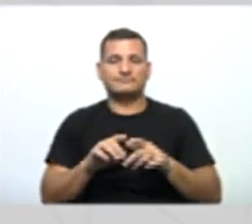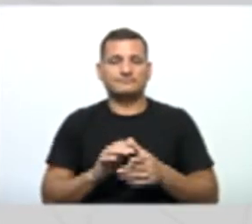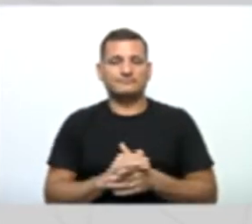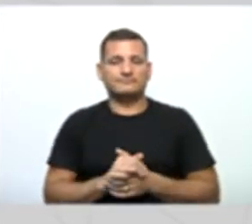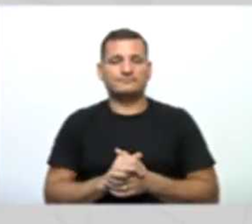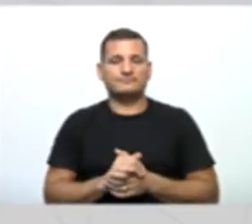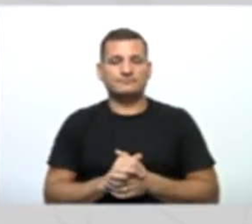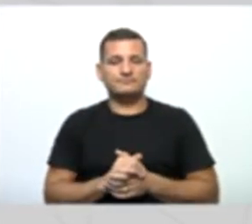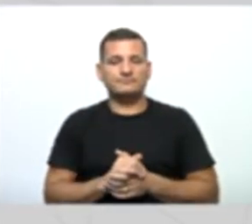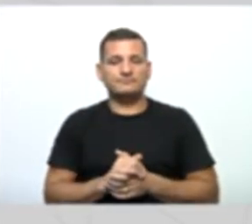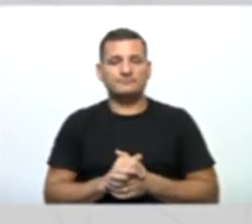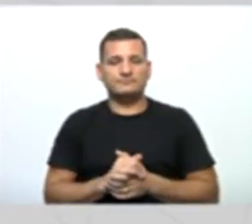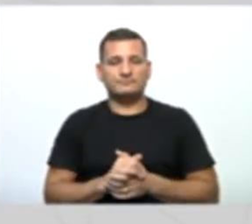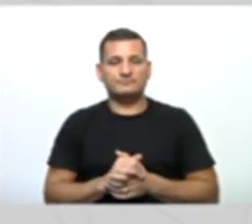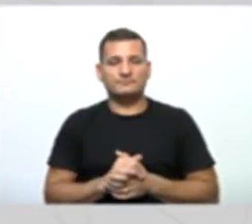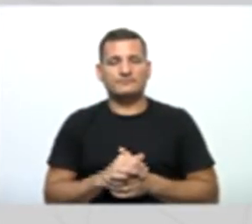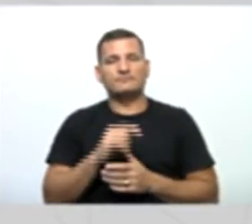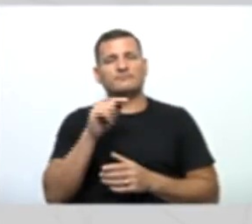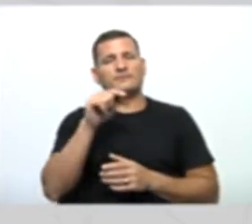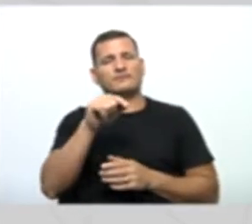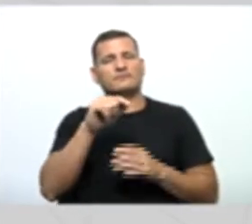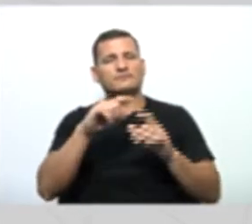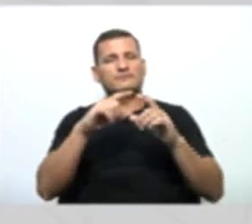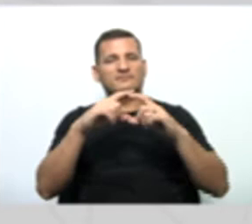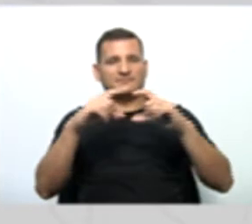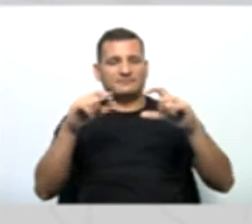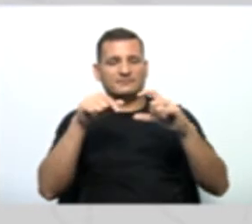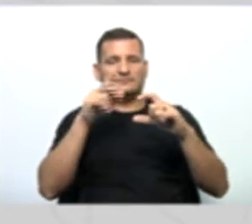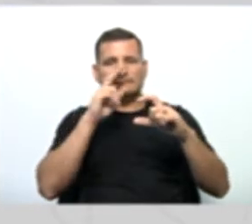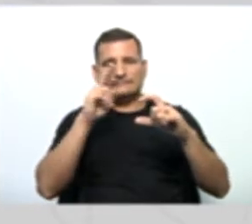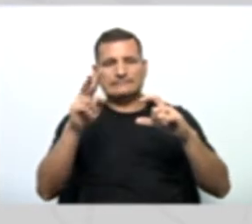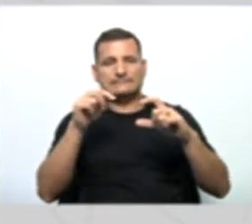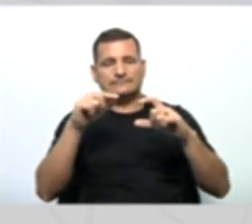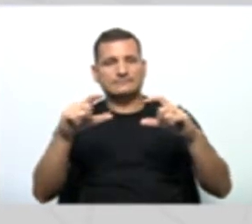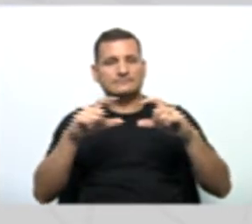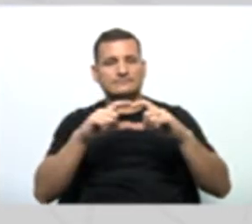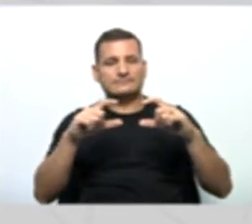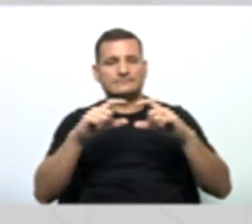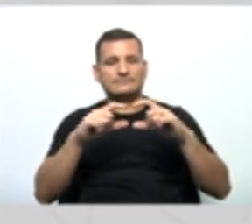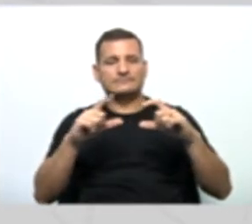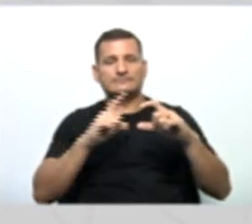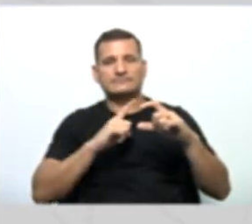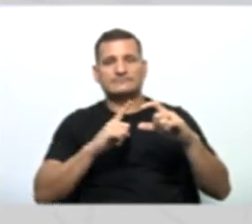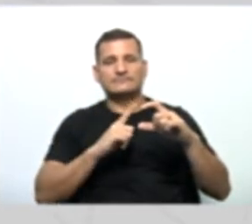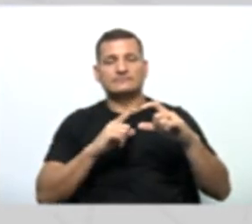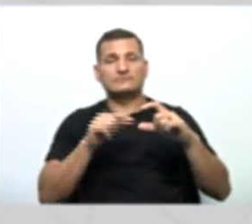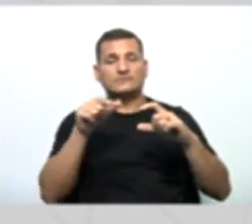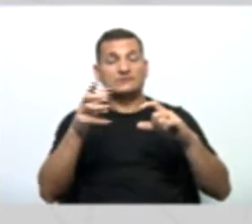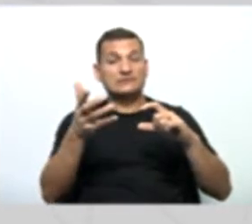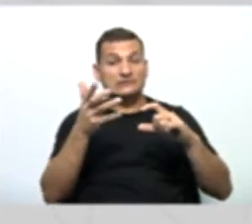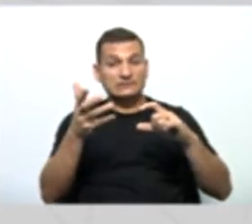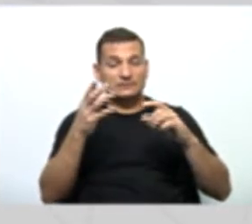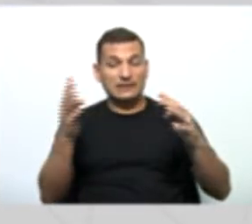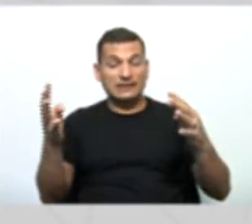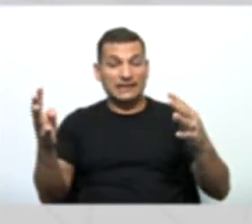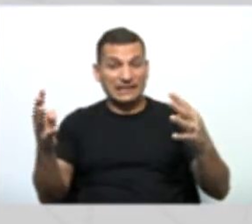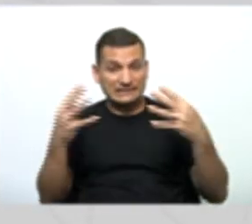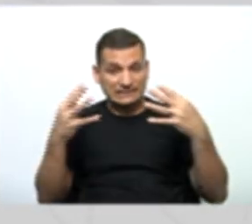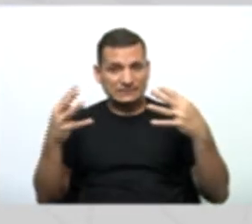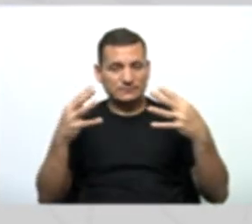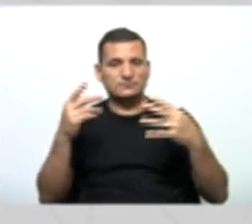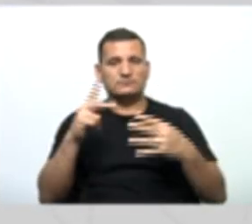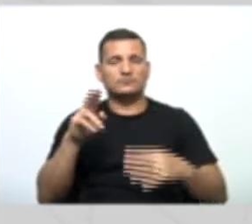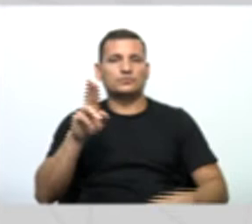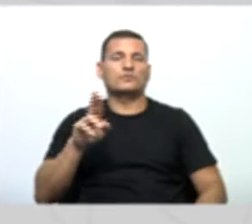aqui é gritante, é muito extravagante e utilizado em situações assim que você quer chamar muita atenção do